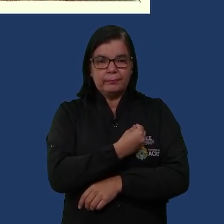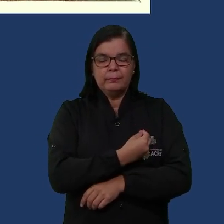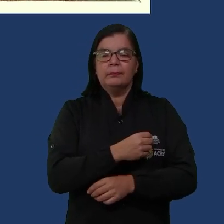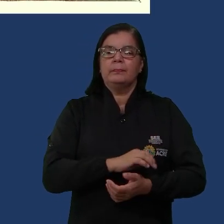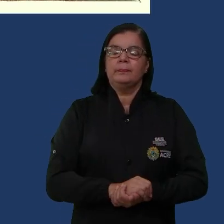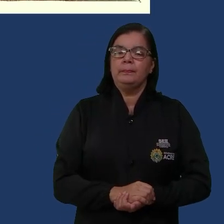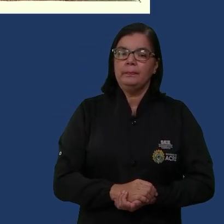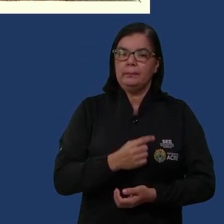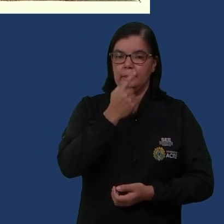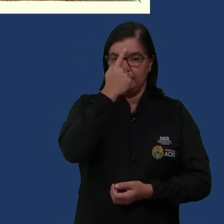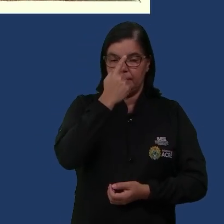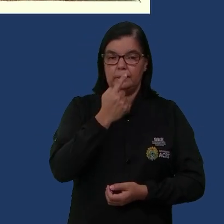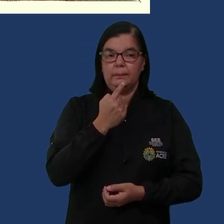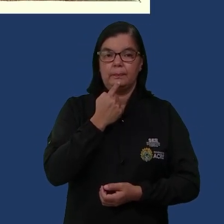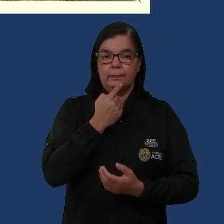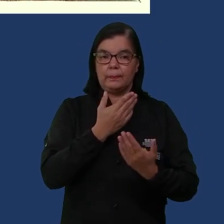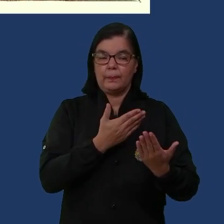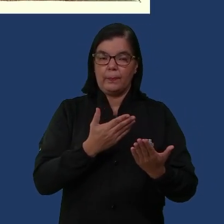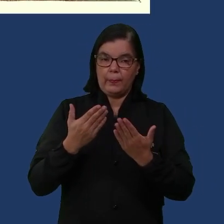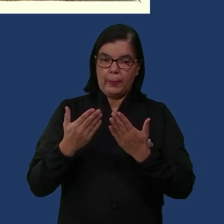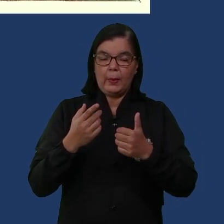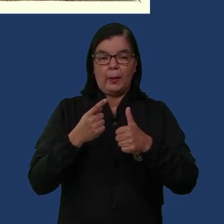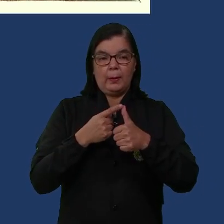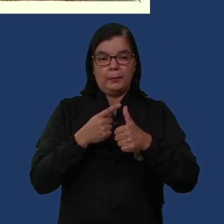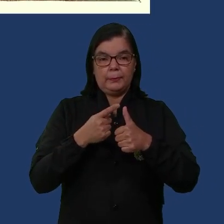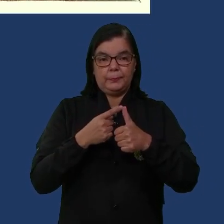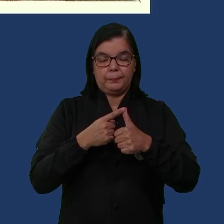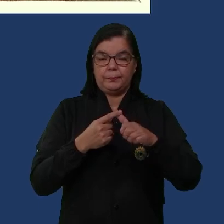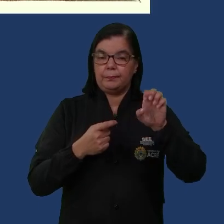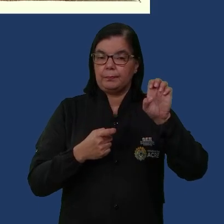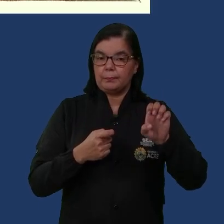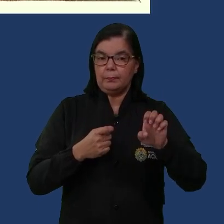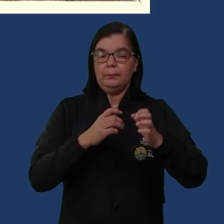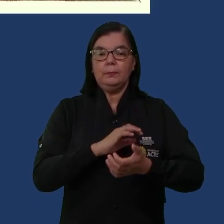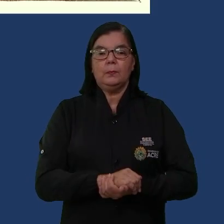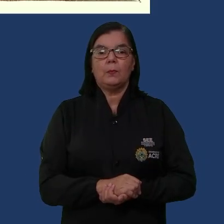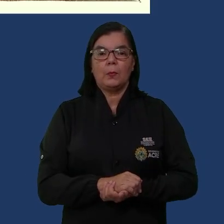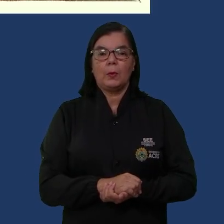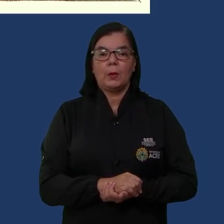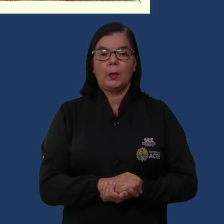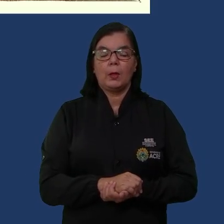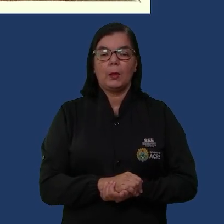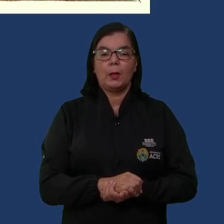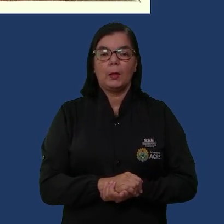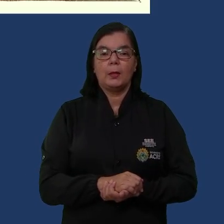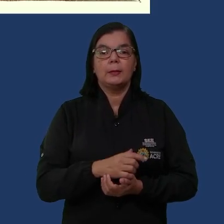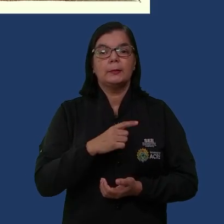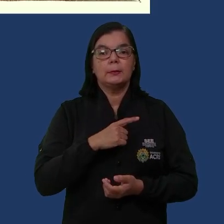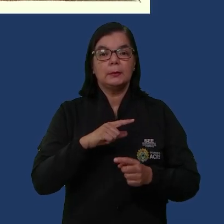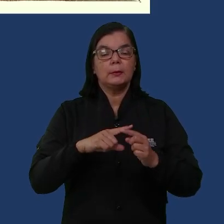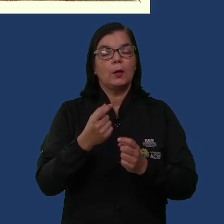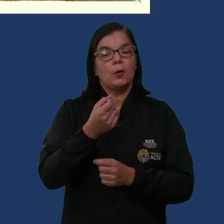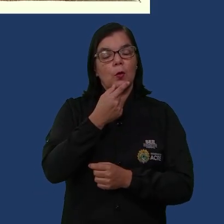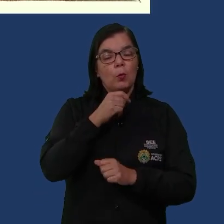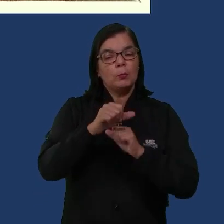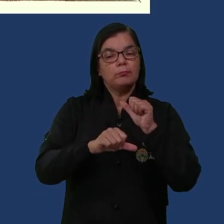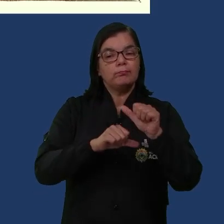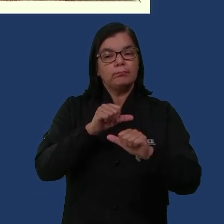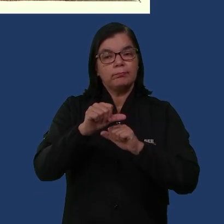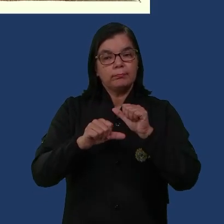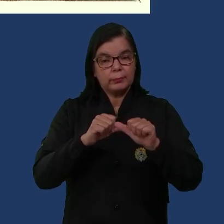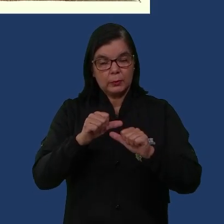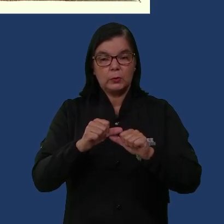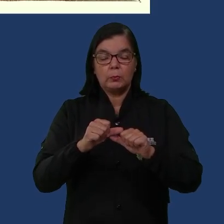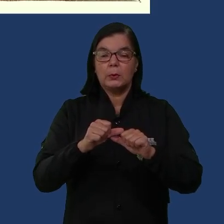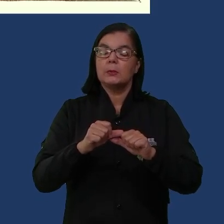nessa ilustração, a primeira da sua esquerda. E nas ilustrações paródicas transformam